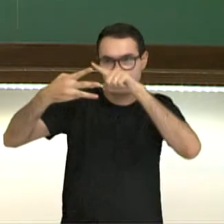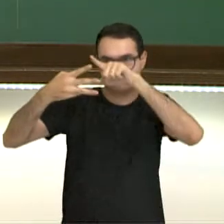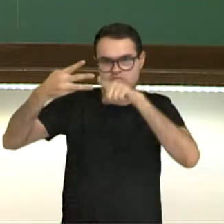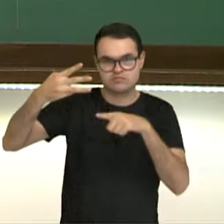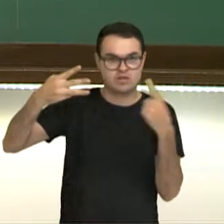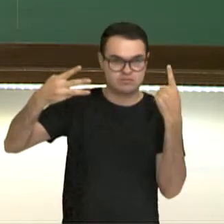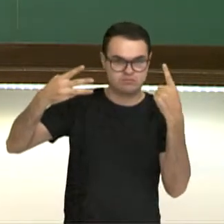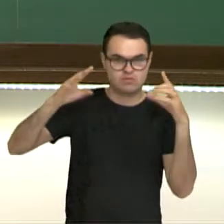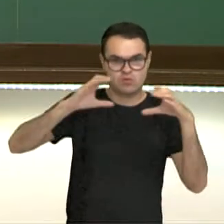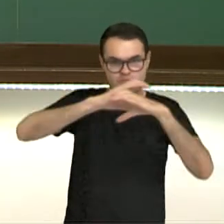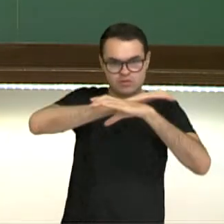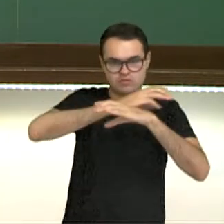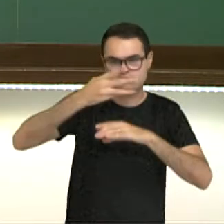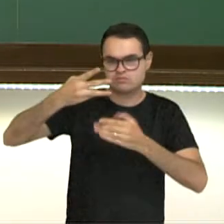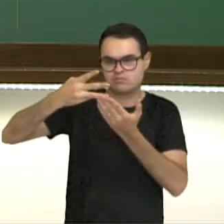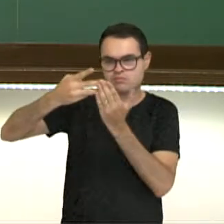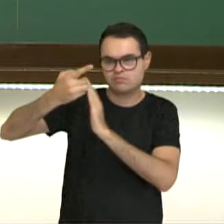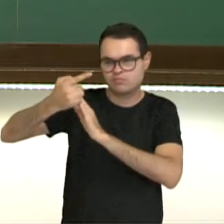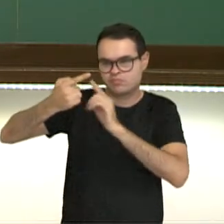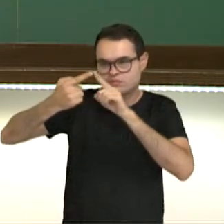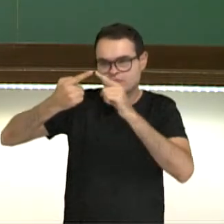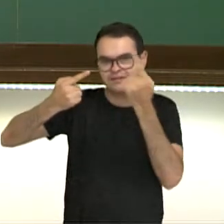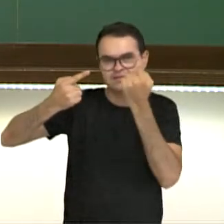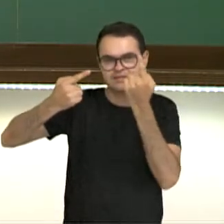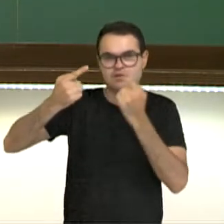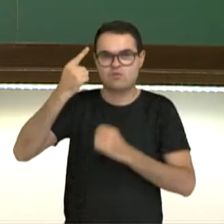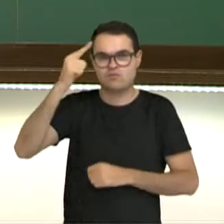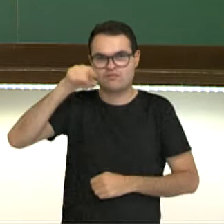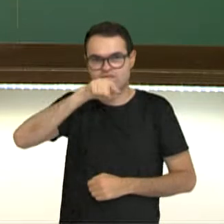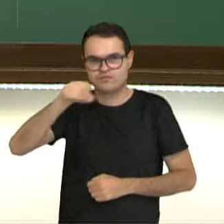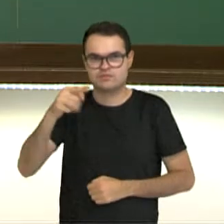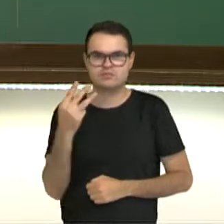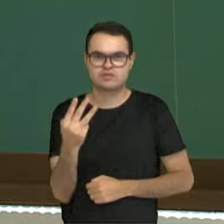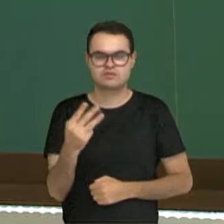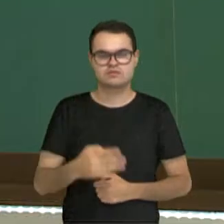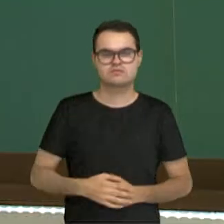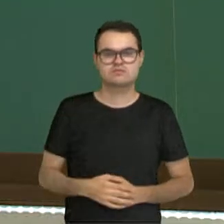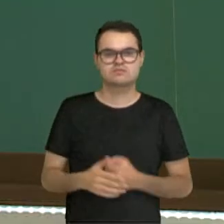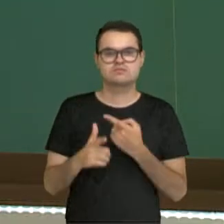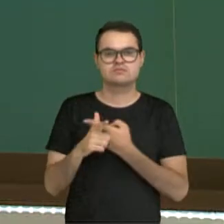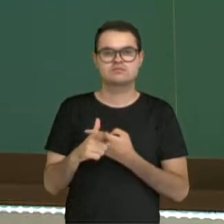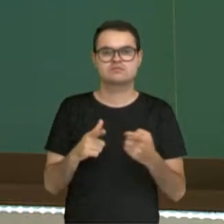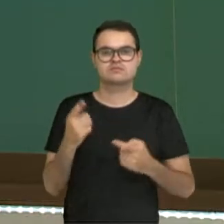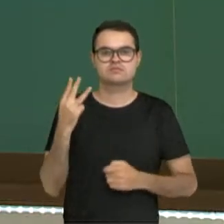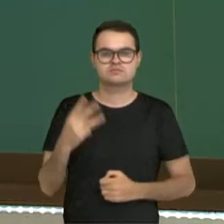dividisse em 3 partes, eu vou descobrir uma das partes, a terça parte. Então, eu vou fazer a divisão por